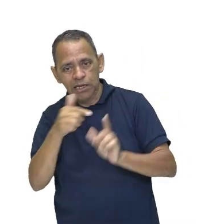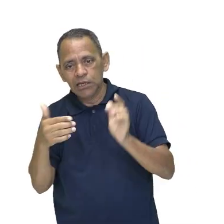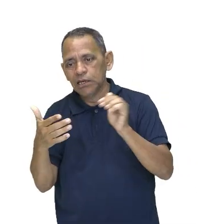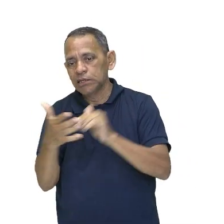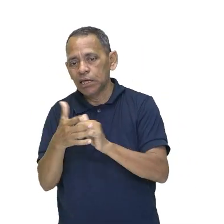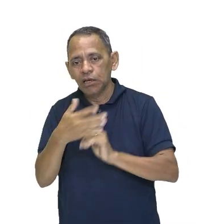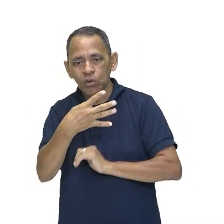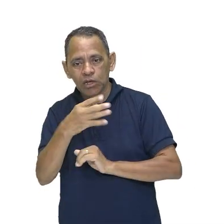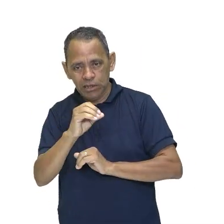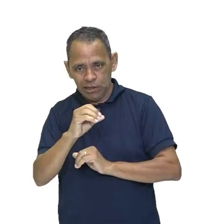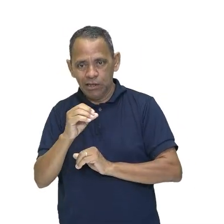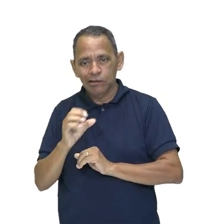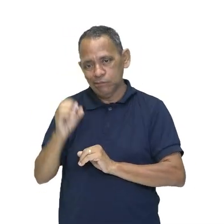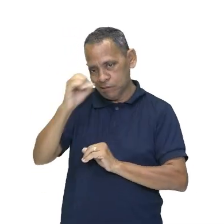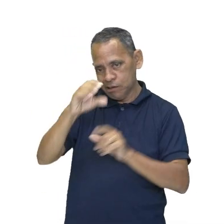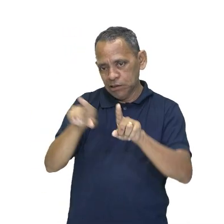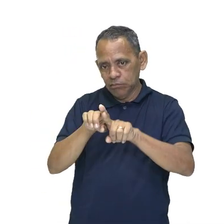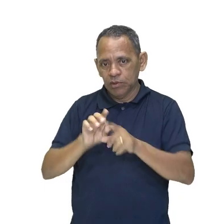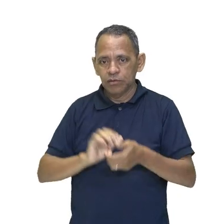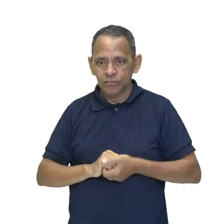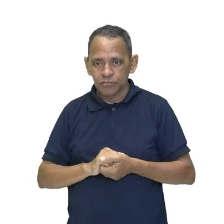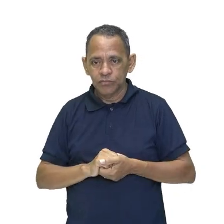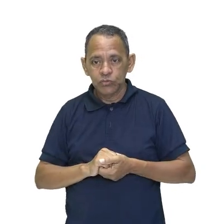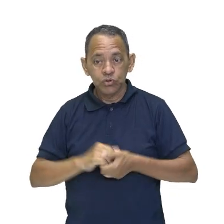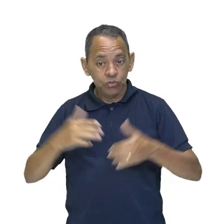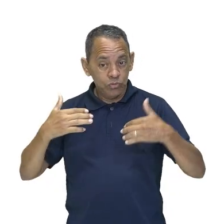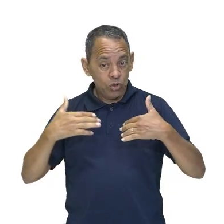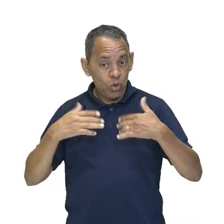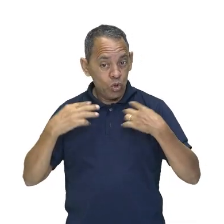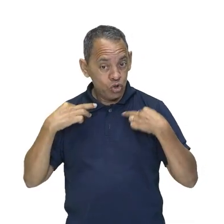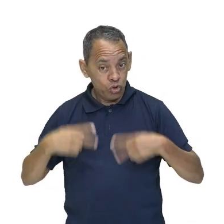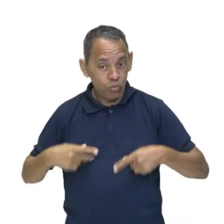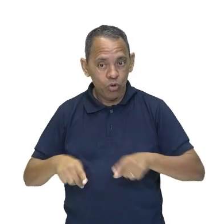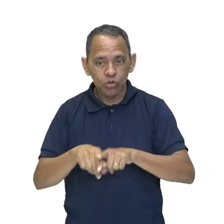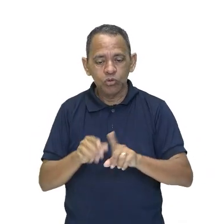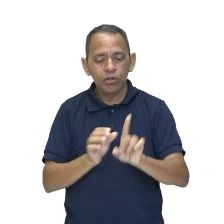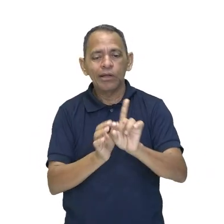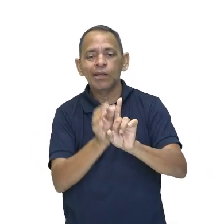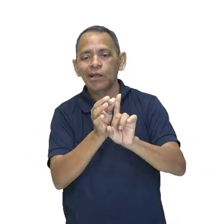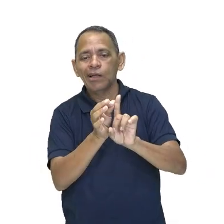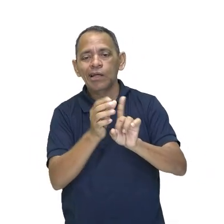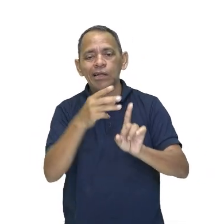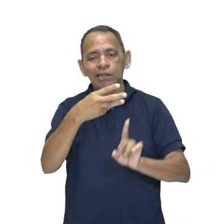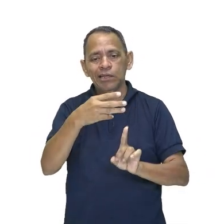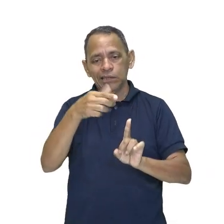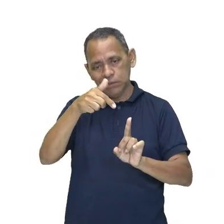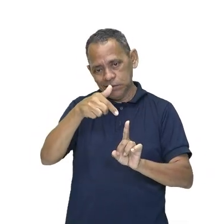Celsius. Na espécie humana, o valor é de aproximadamente 37 graus.